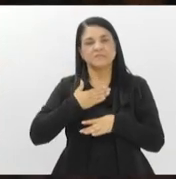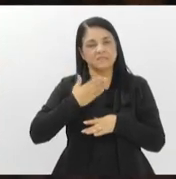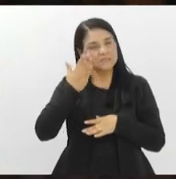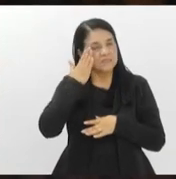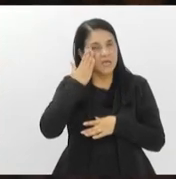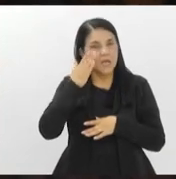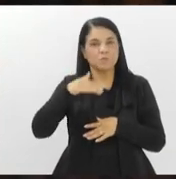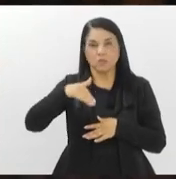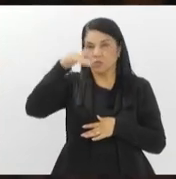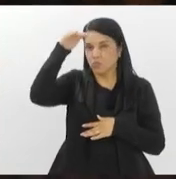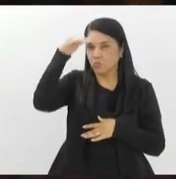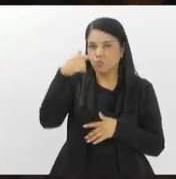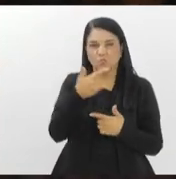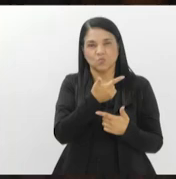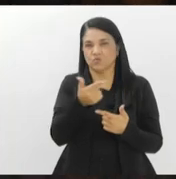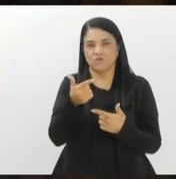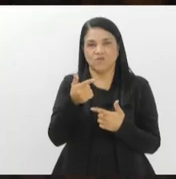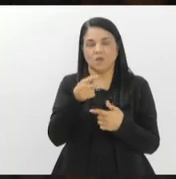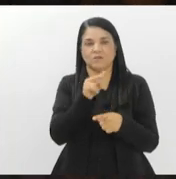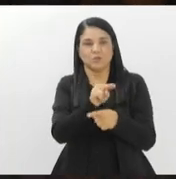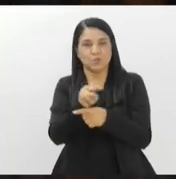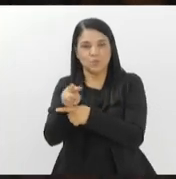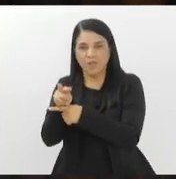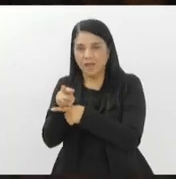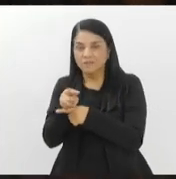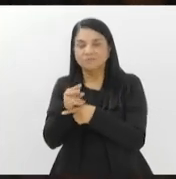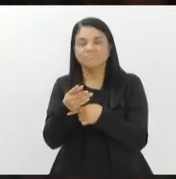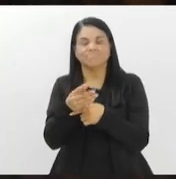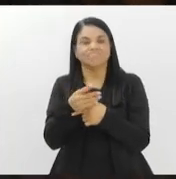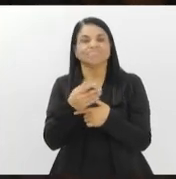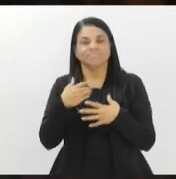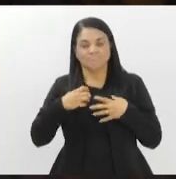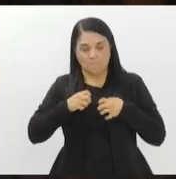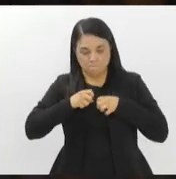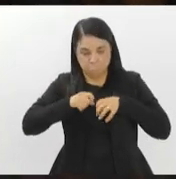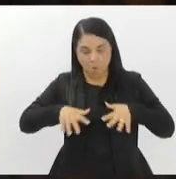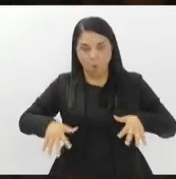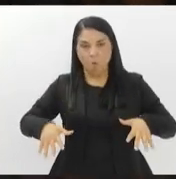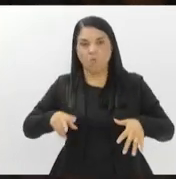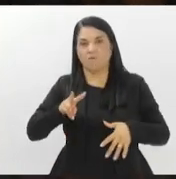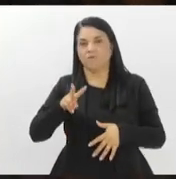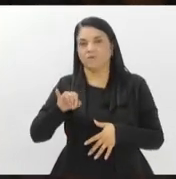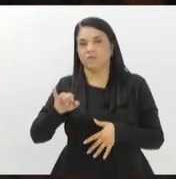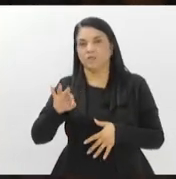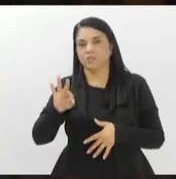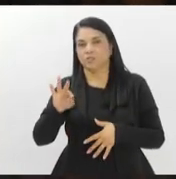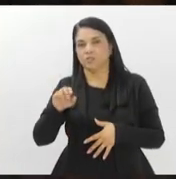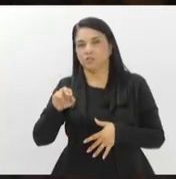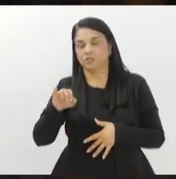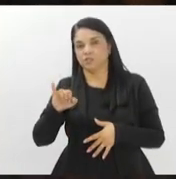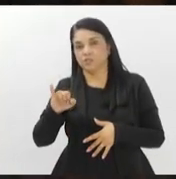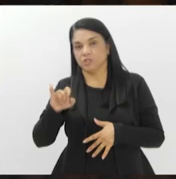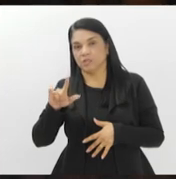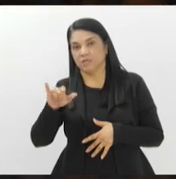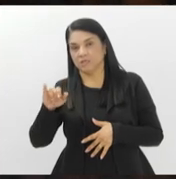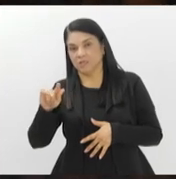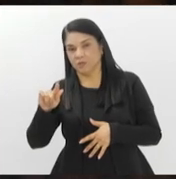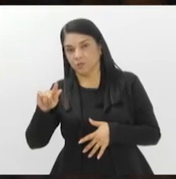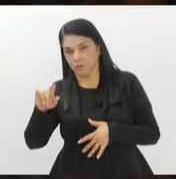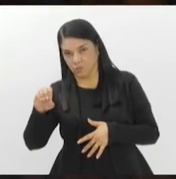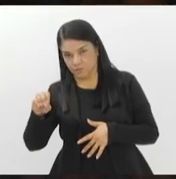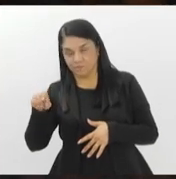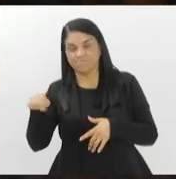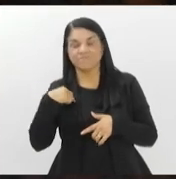não tiveram essa priorização, o vitiligo aumentou muito no seu corpo, principalmente no seu rosto, e precisa de um acompanhamento psicológico